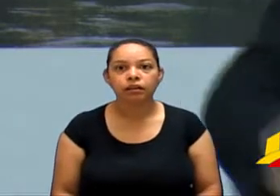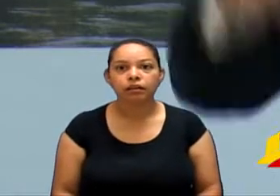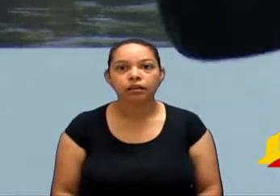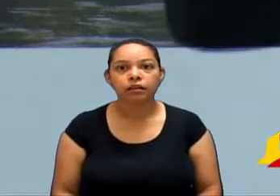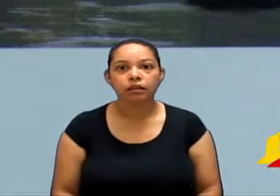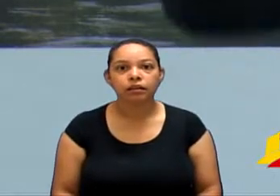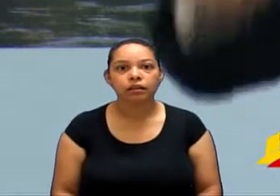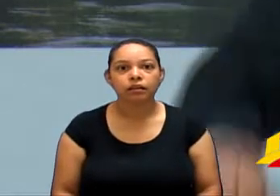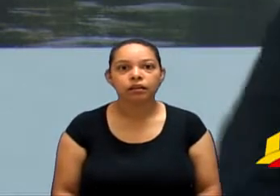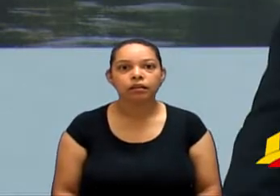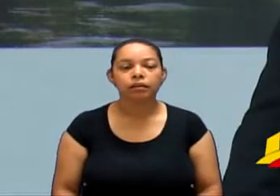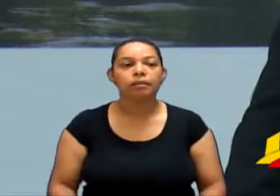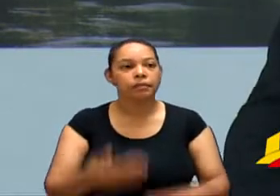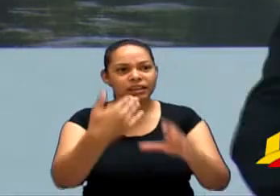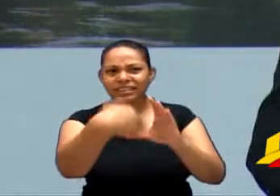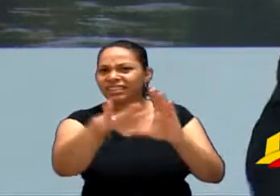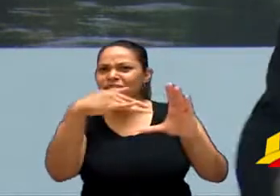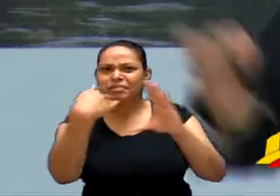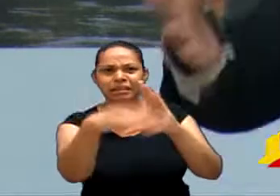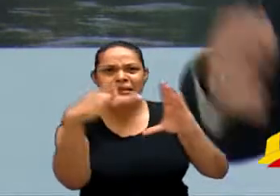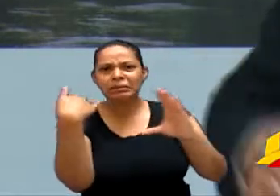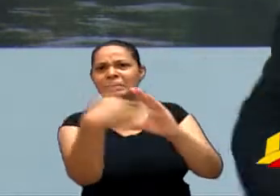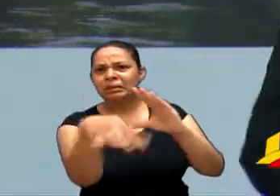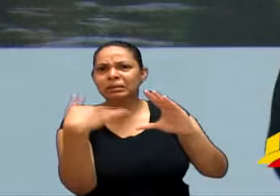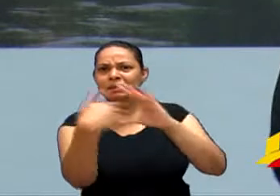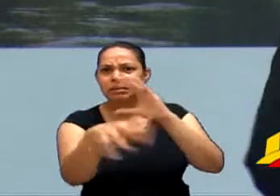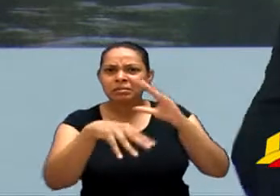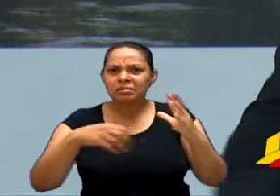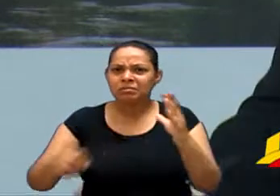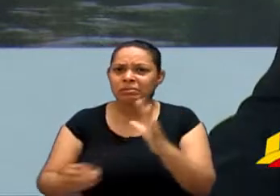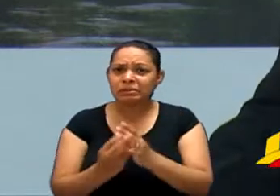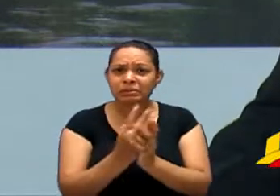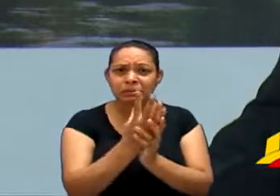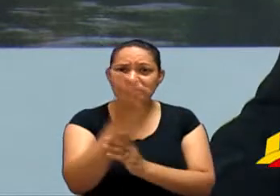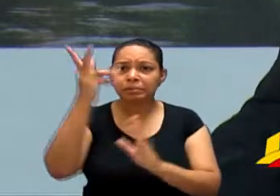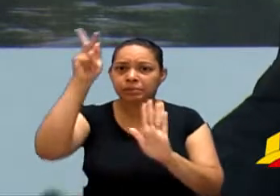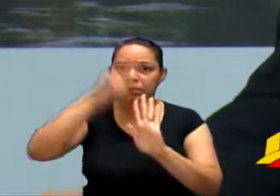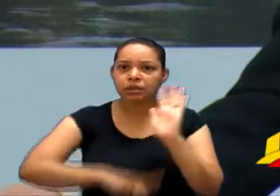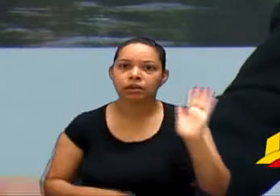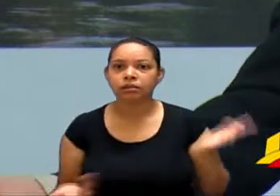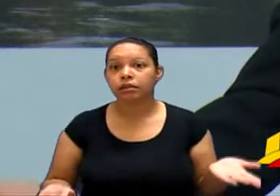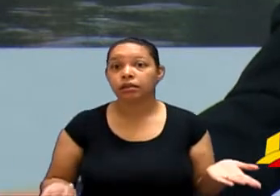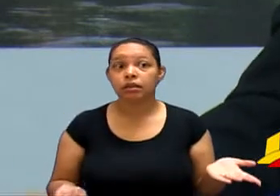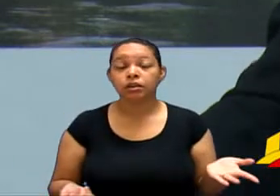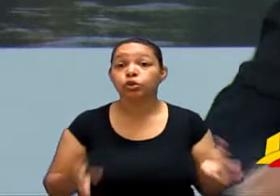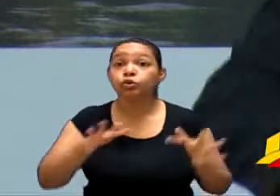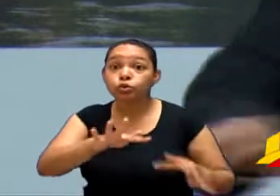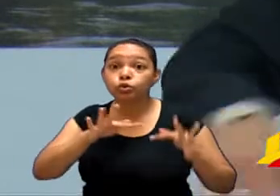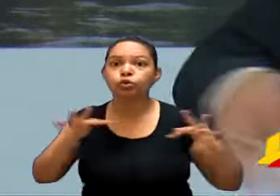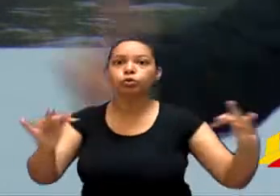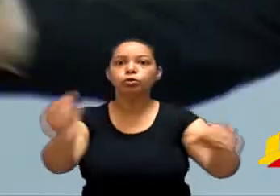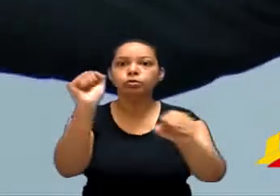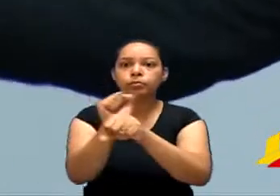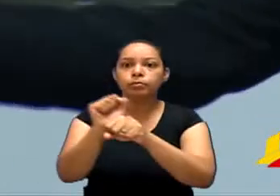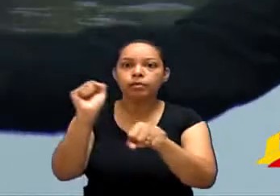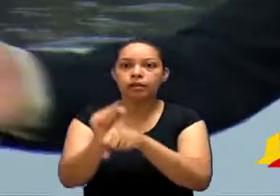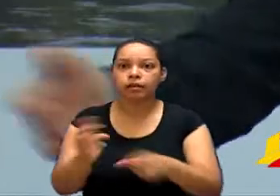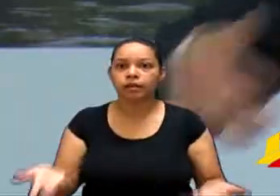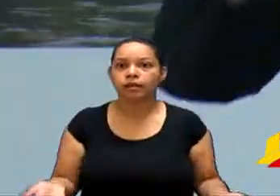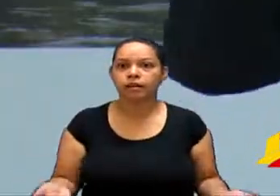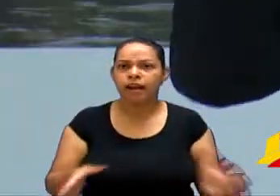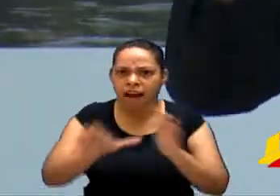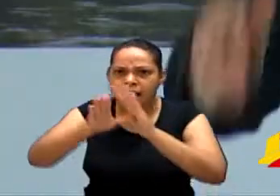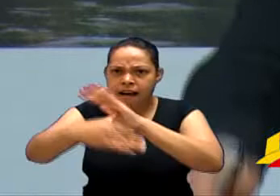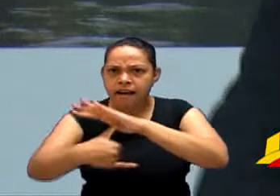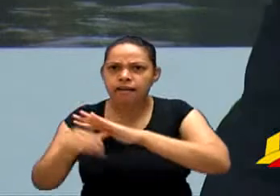mandei da placa solar não saiu mas saiu lá o meu tá tudo parado aí tem ladrão de projeto então agora